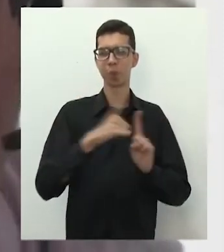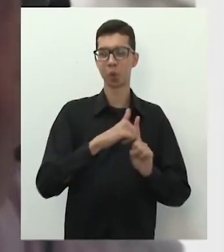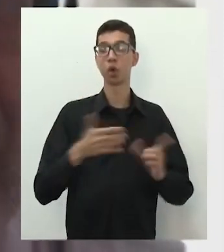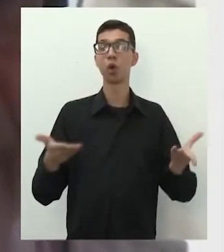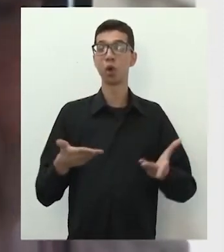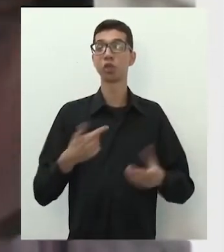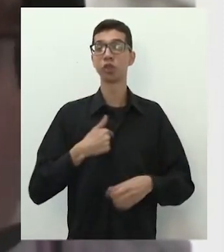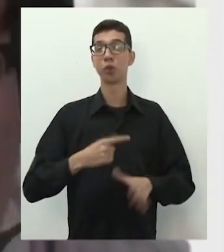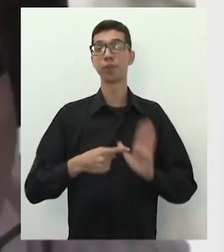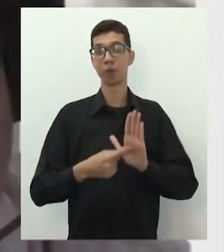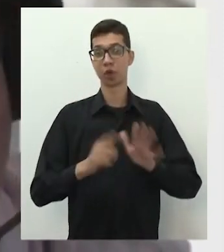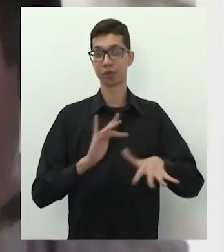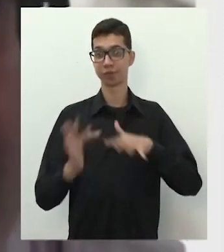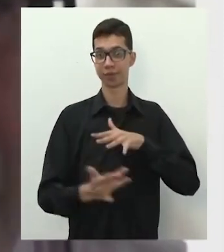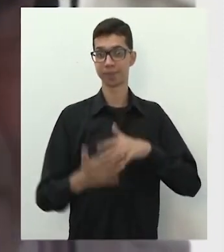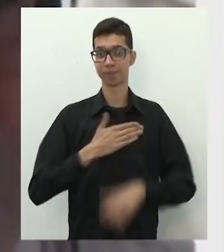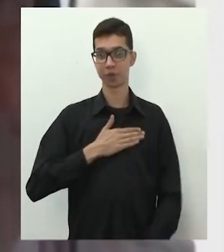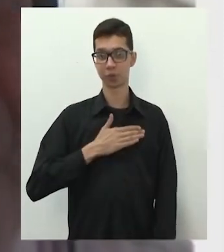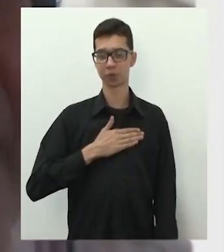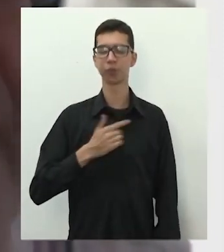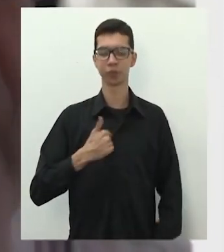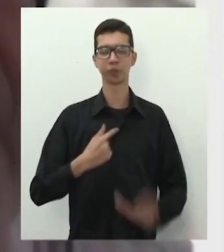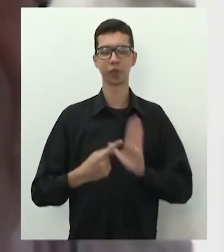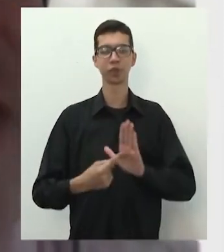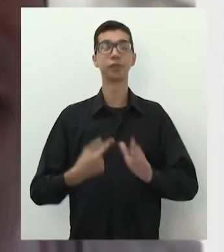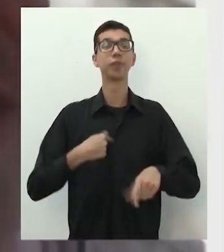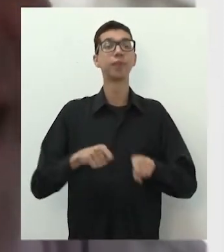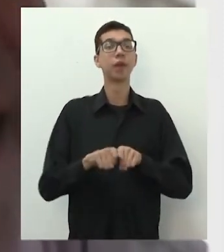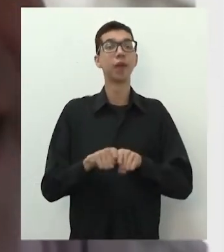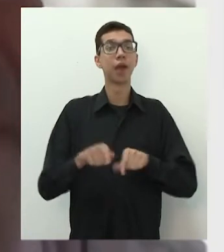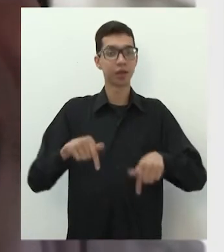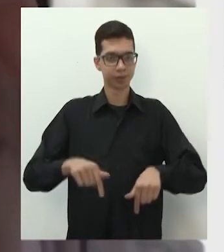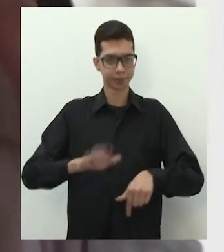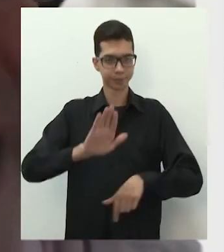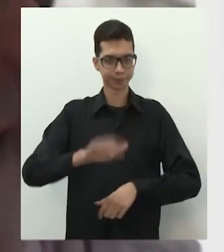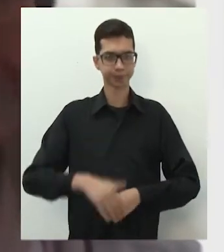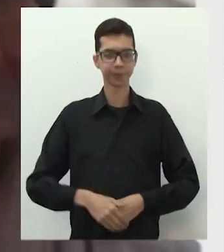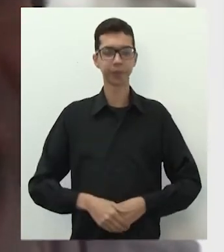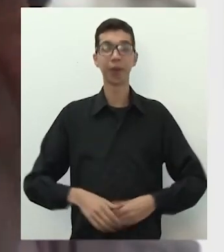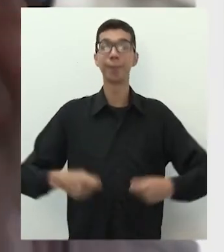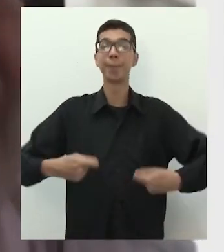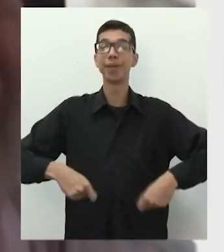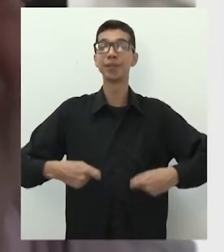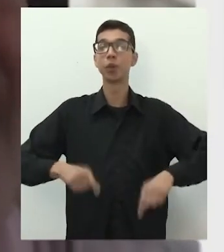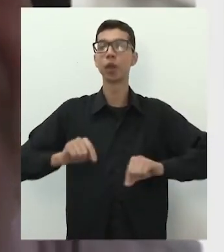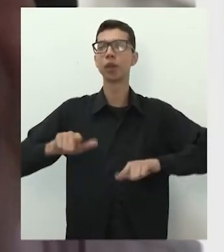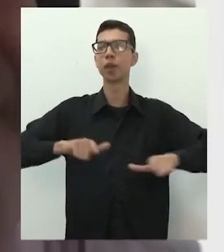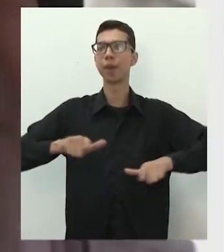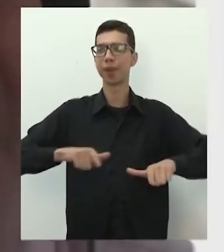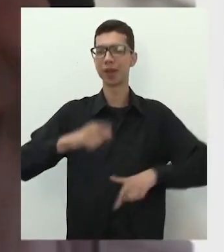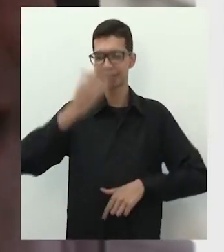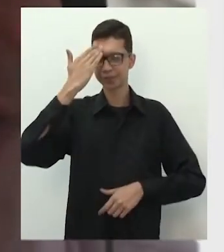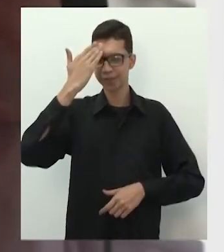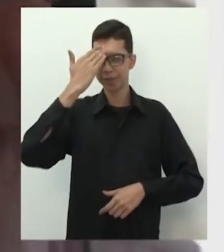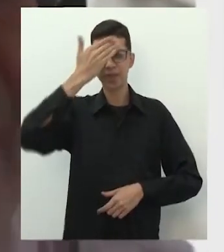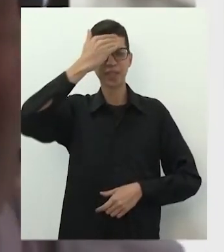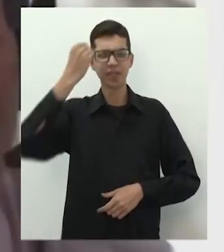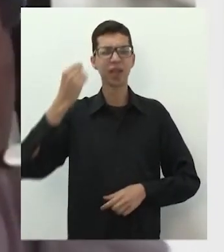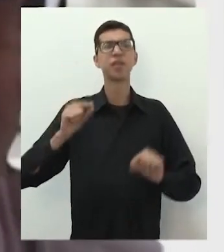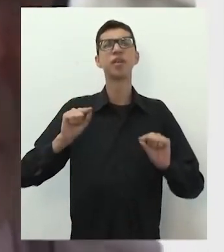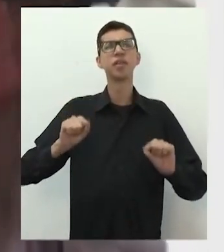enfrentar, né? Como eu tenho também no consultório, isso tudo aparece também quando eu atendo essa meninada. Mas, de